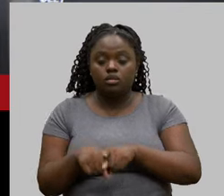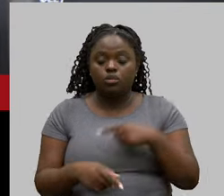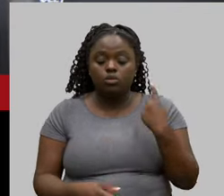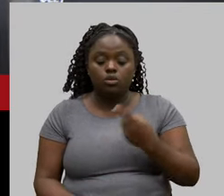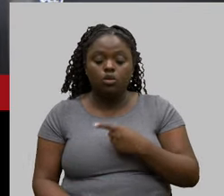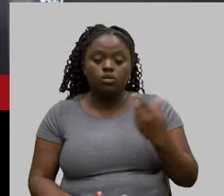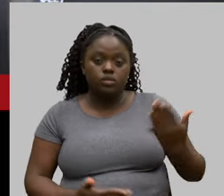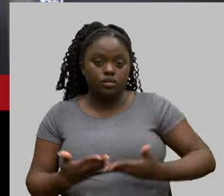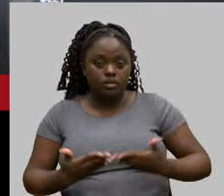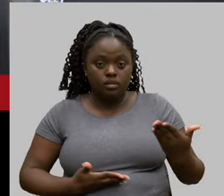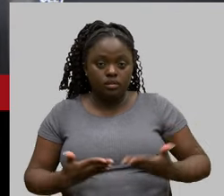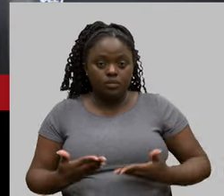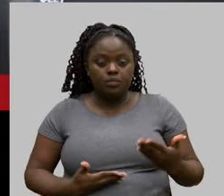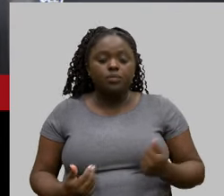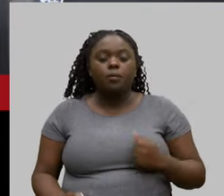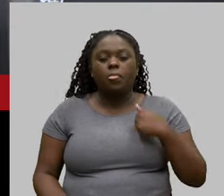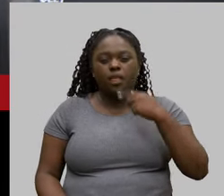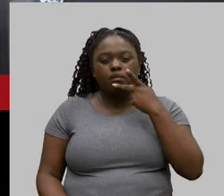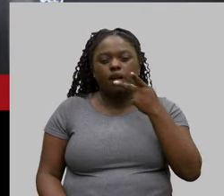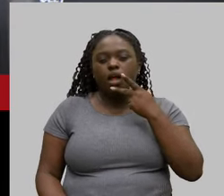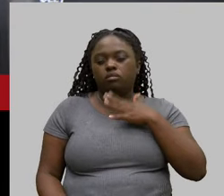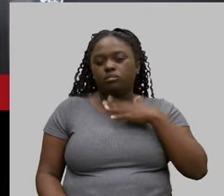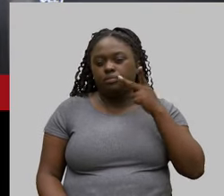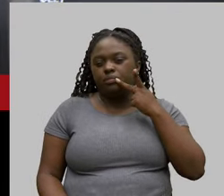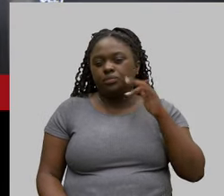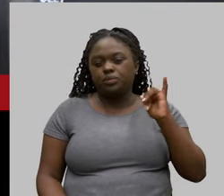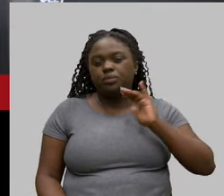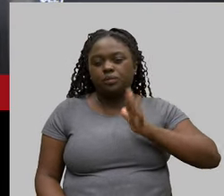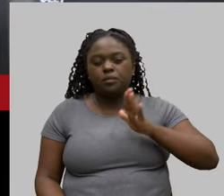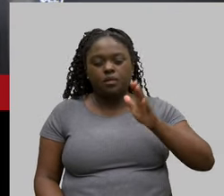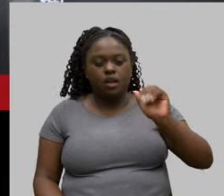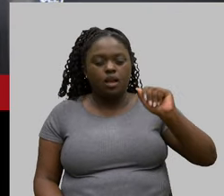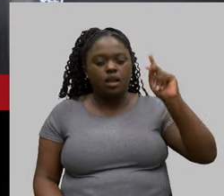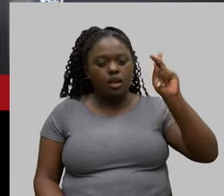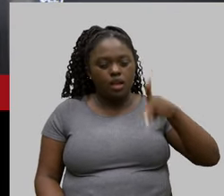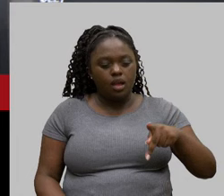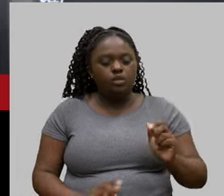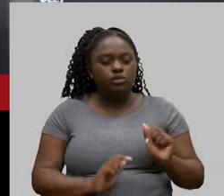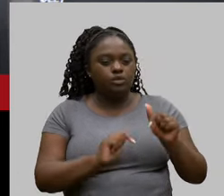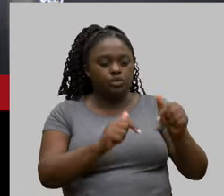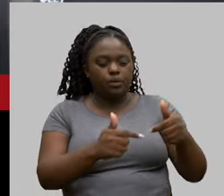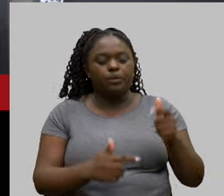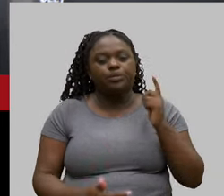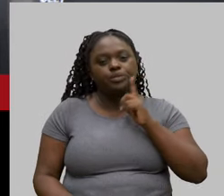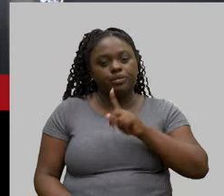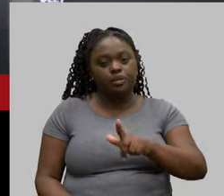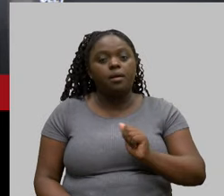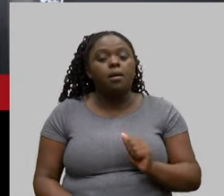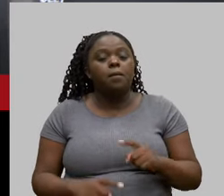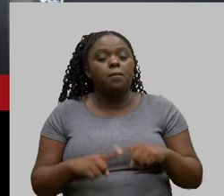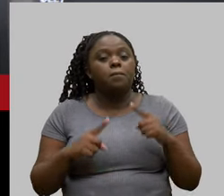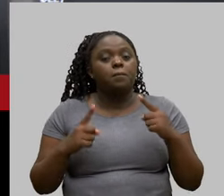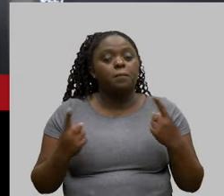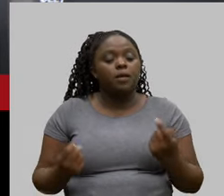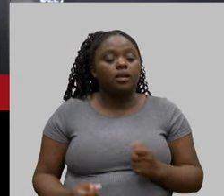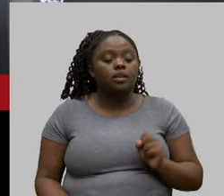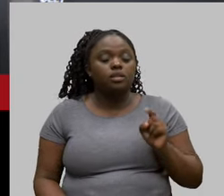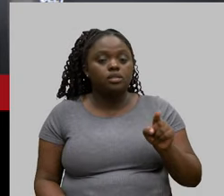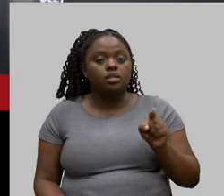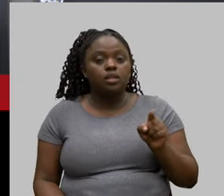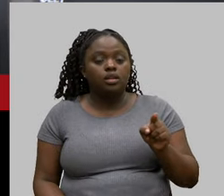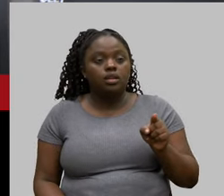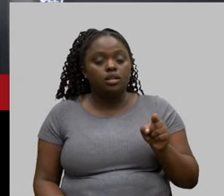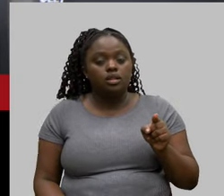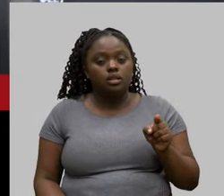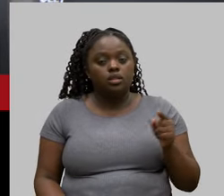costumo dizer da questão do meu pai meu pai é ho já é aposentado por sorte ele deu essa sorte mas ele ficou Ele entrou